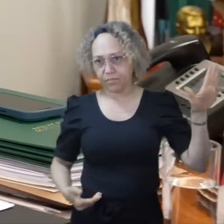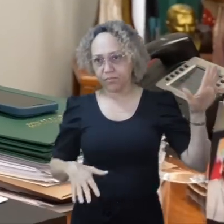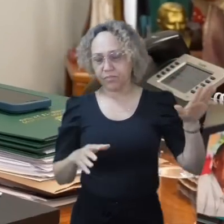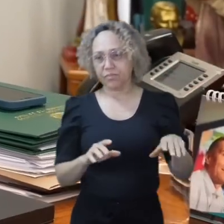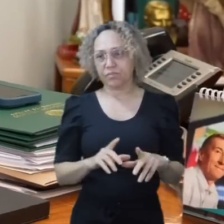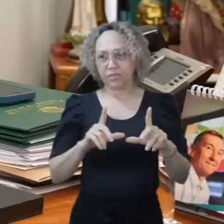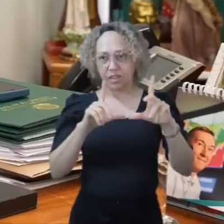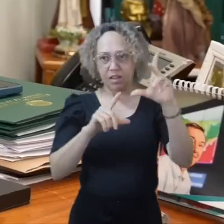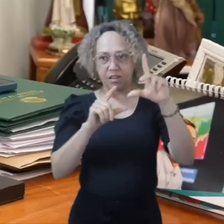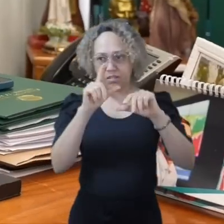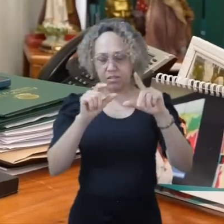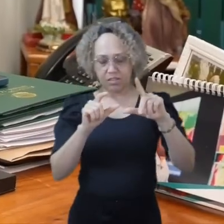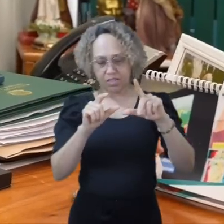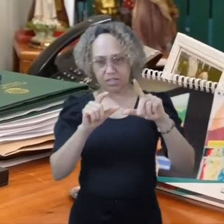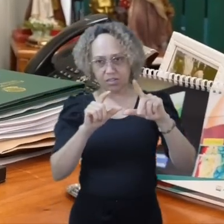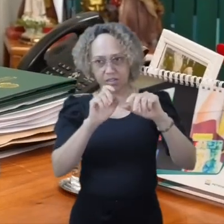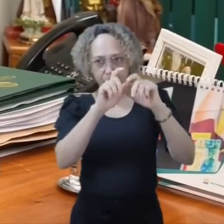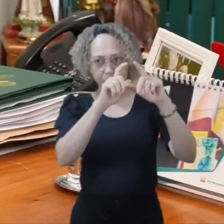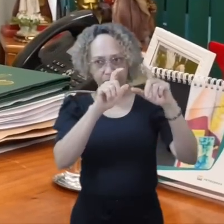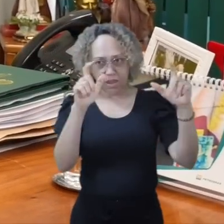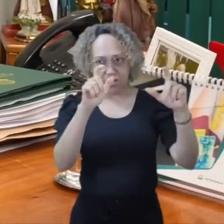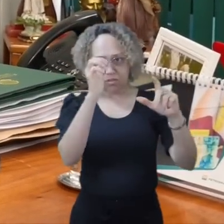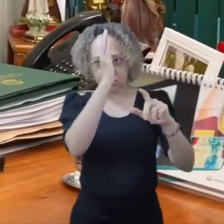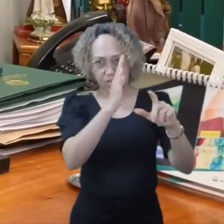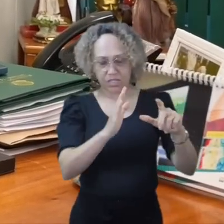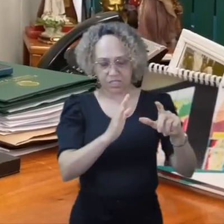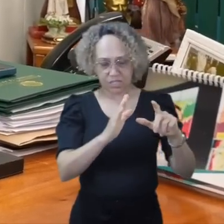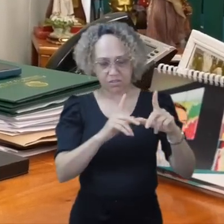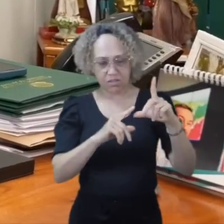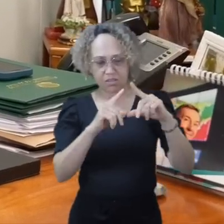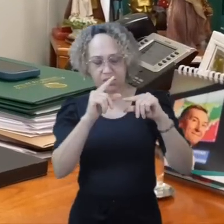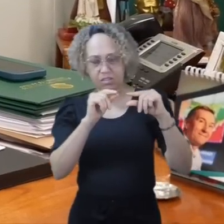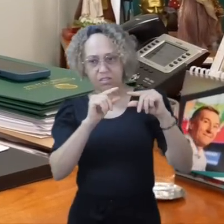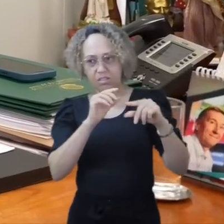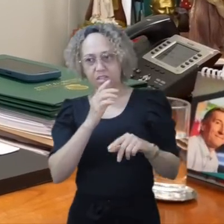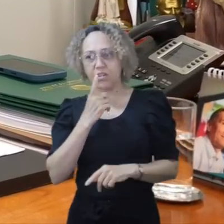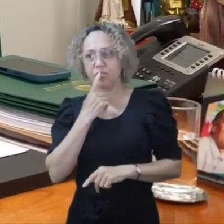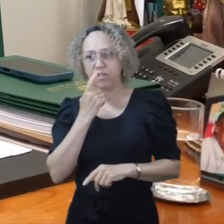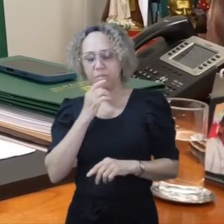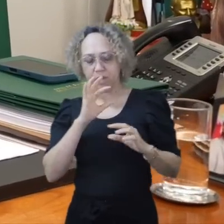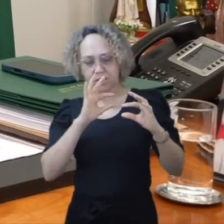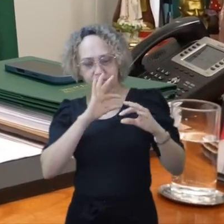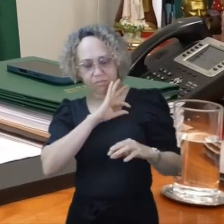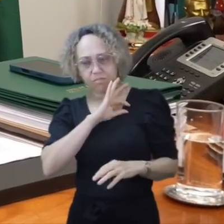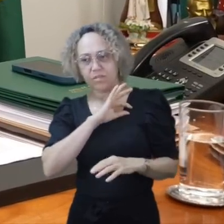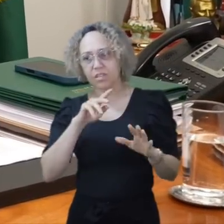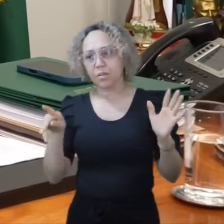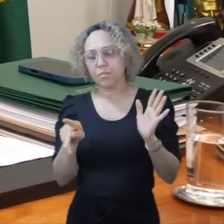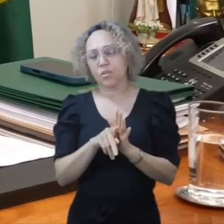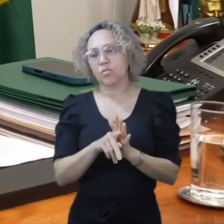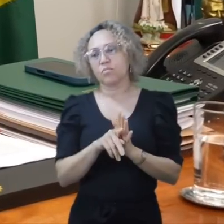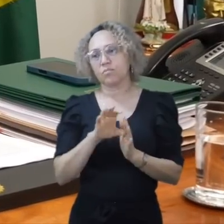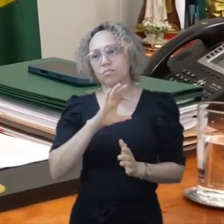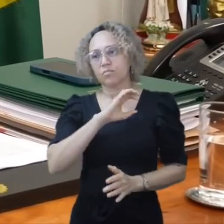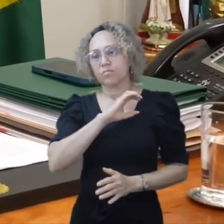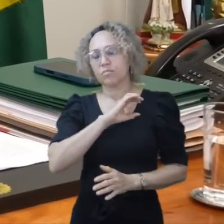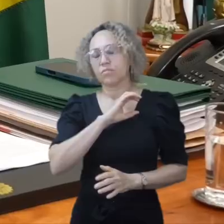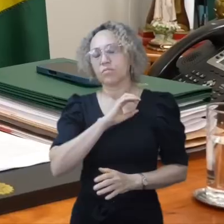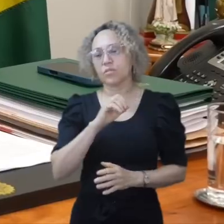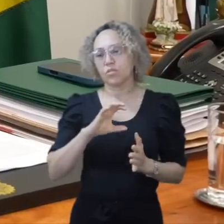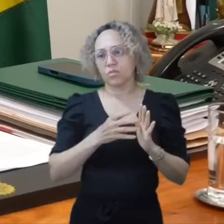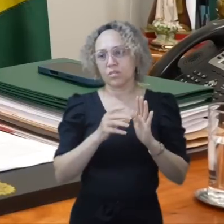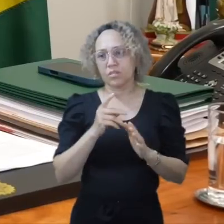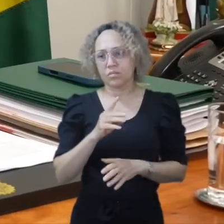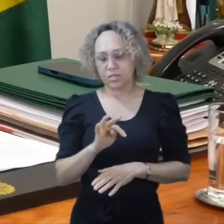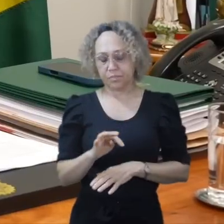e a estrela que está no nosso peito, que é a estrela vermelha do Partido dos Trabalhadores. Deputado, durante esses 45 anos o mercado de trabalho também